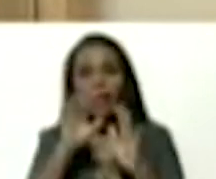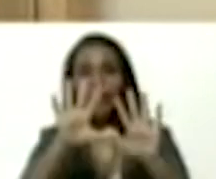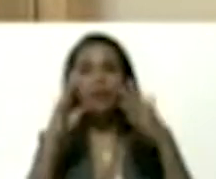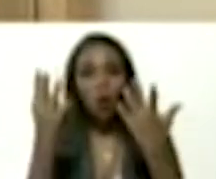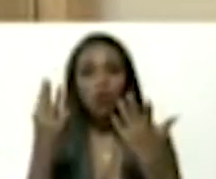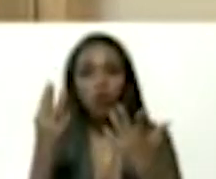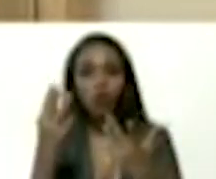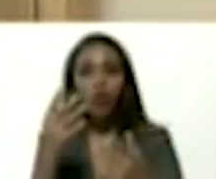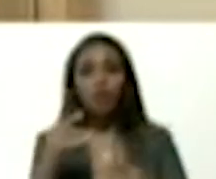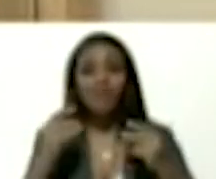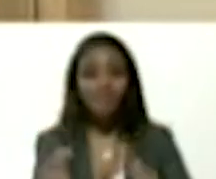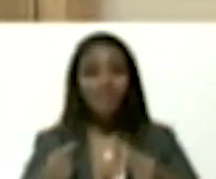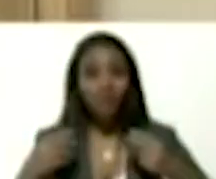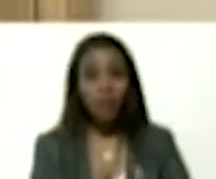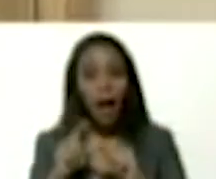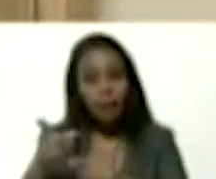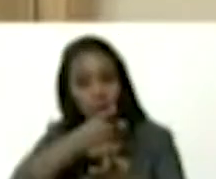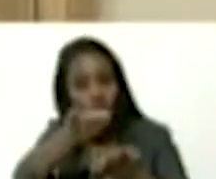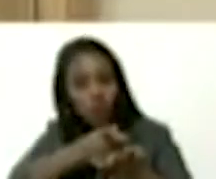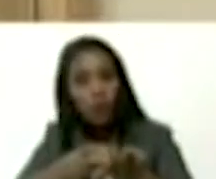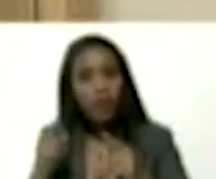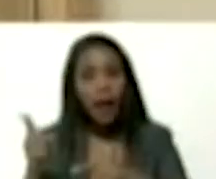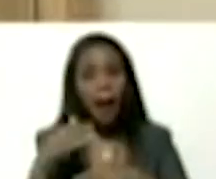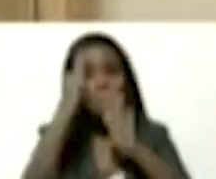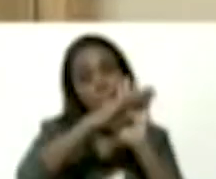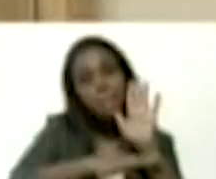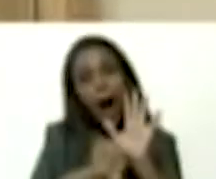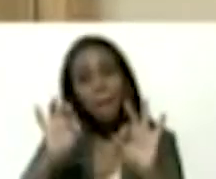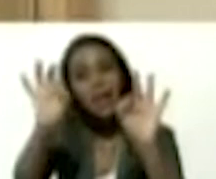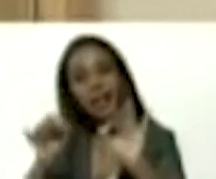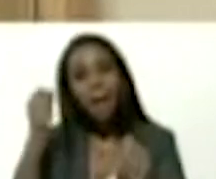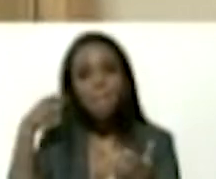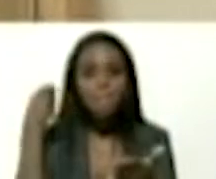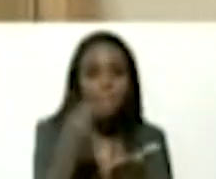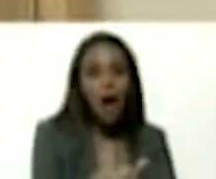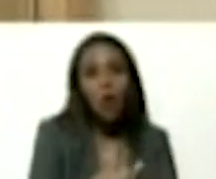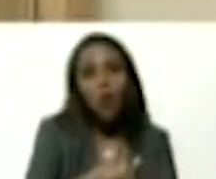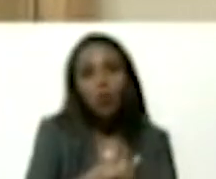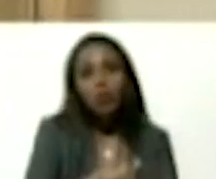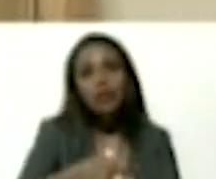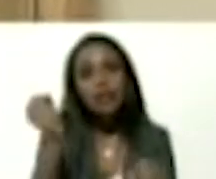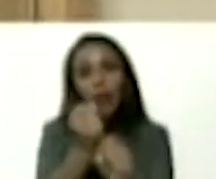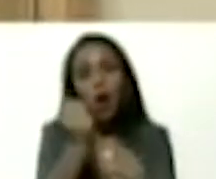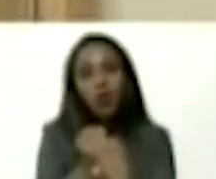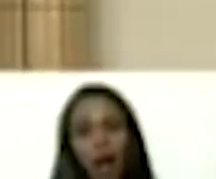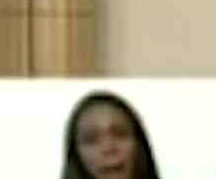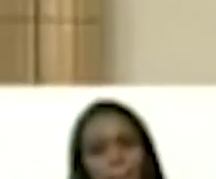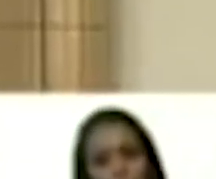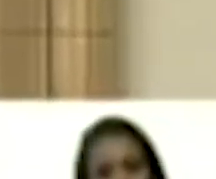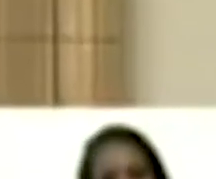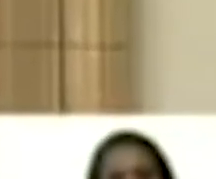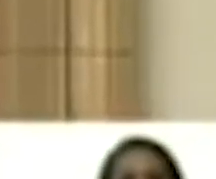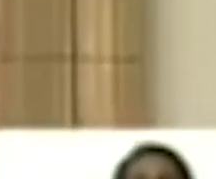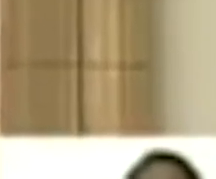e o departamento de estado americano ofereceu uma recompensa de até 15 milhões de dólares por informações que levem à captura do presidente da